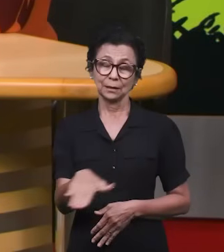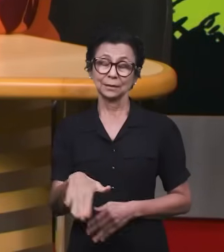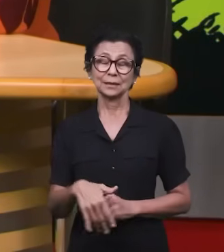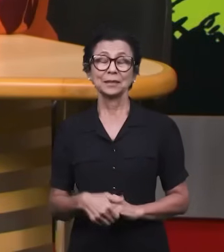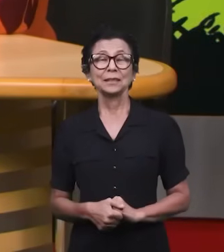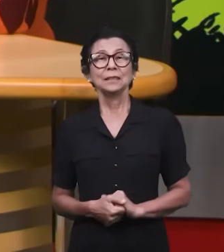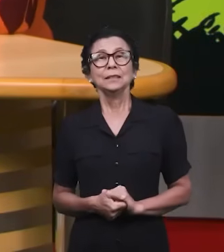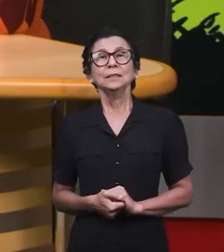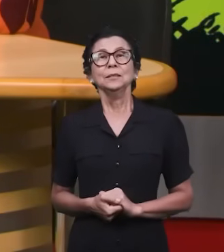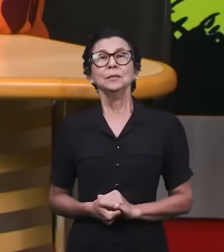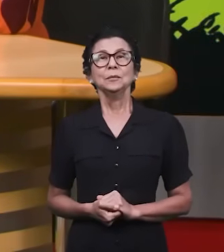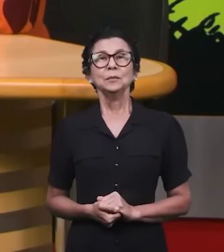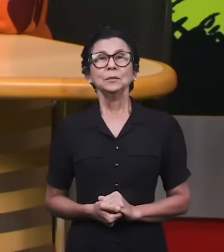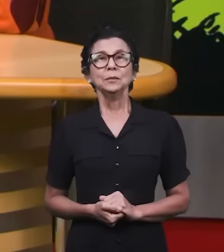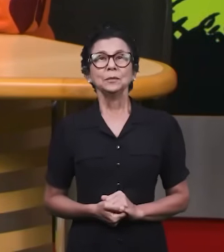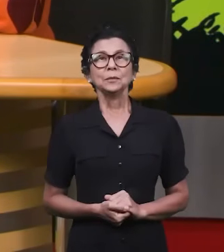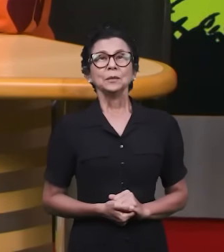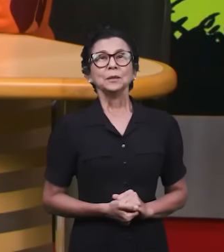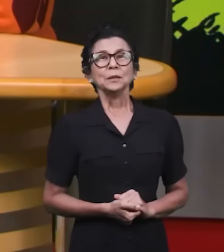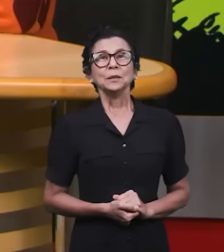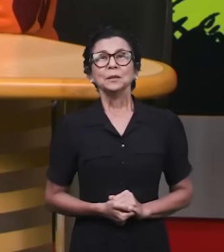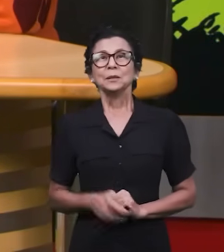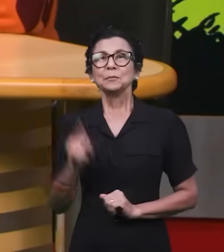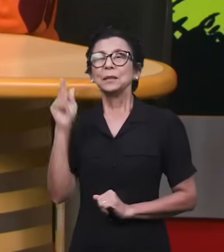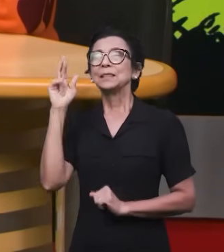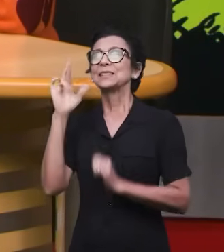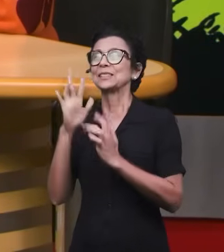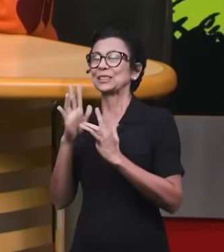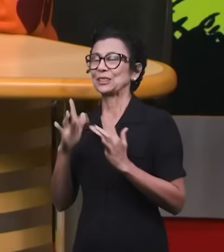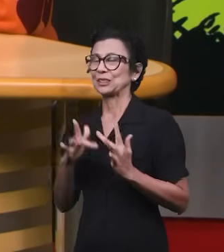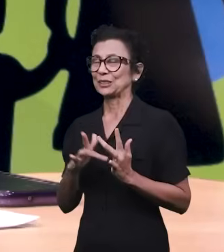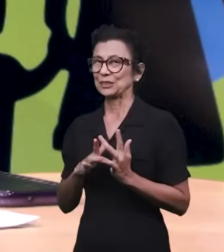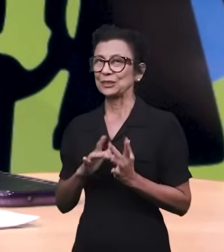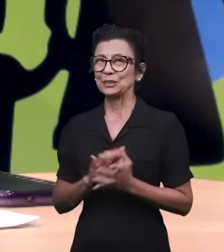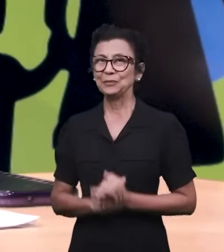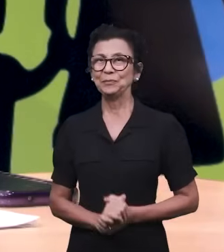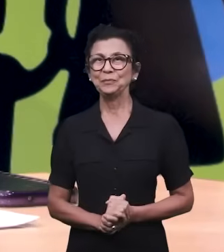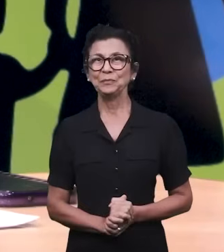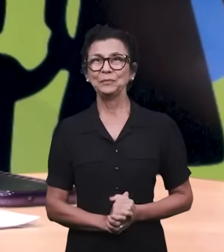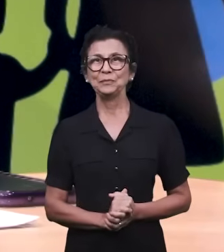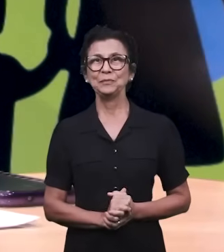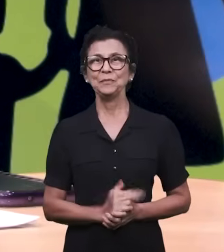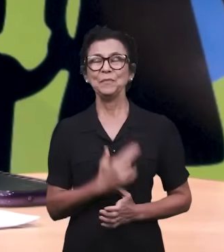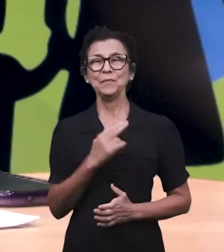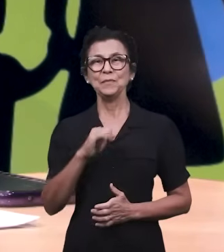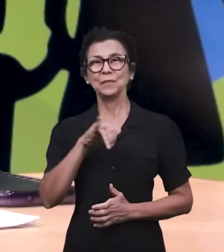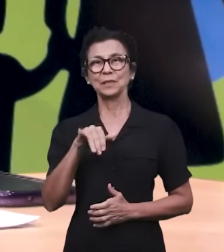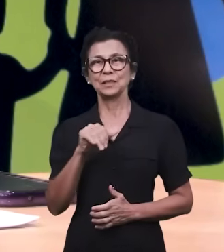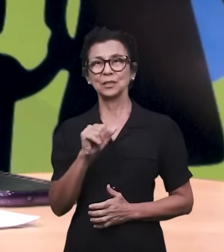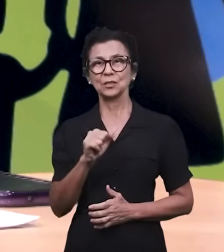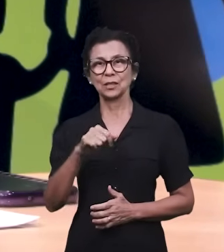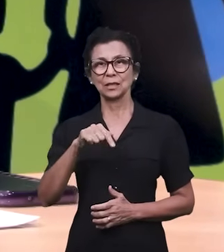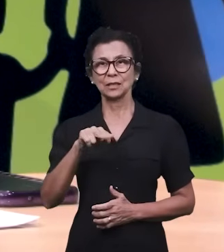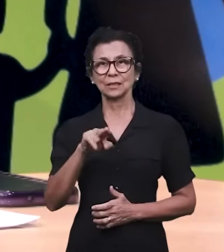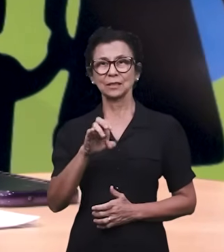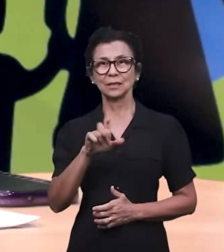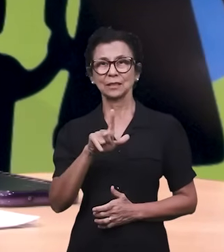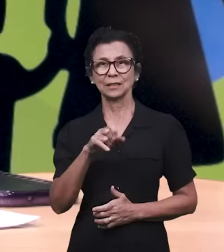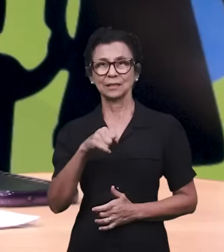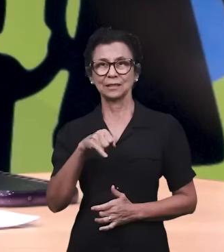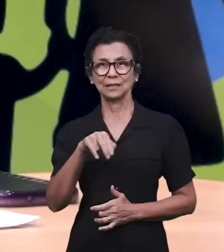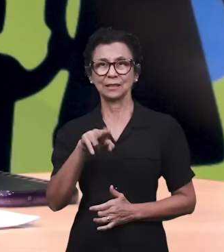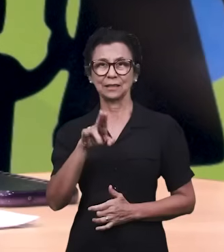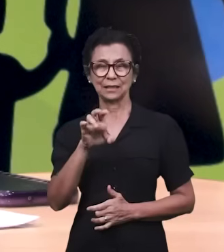quer se apresentar? A paz do Senhor Jesus. Eu sou Jaqueline, do Conversa de Adolescentes.